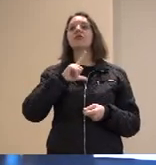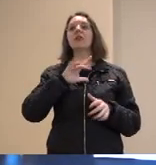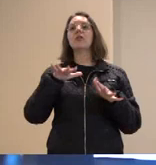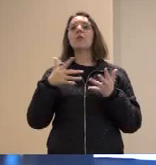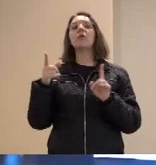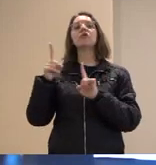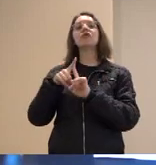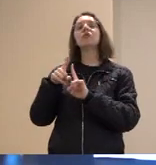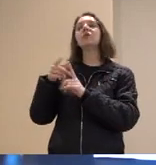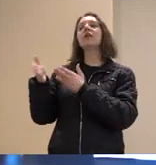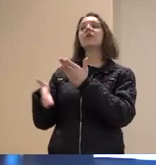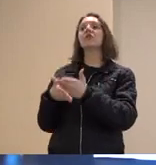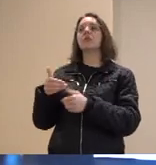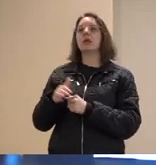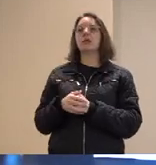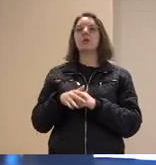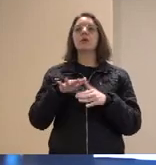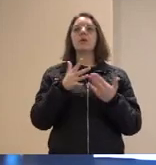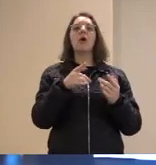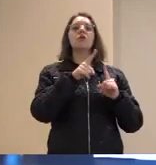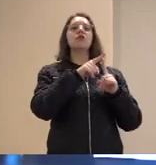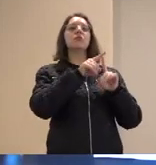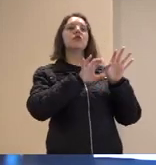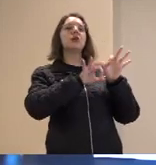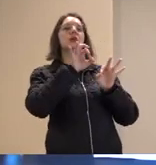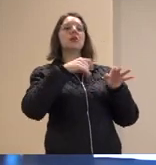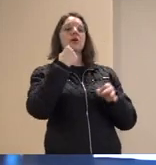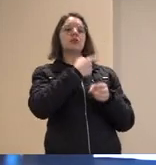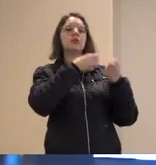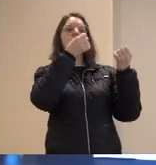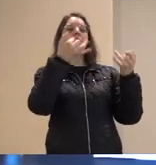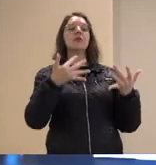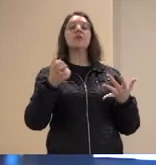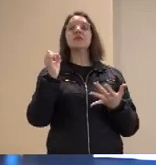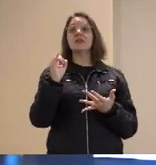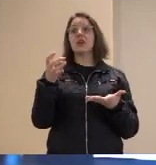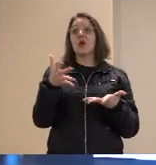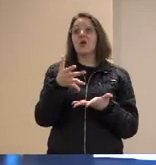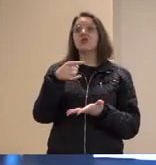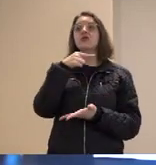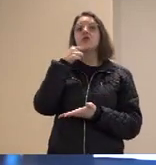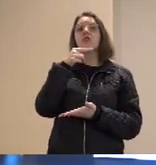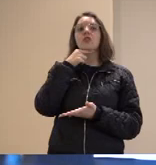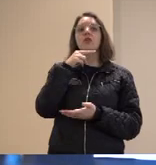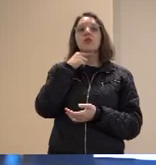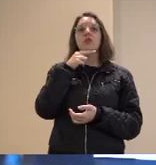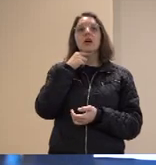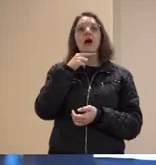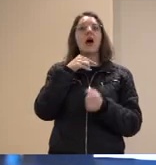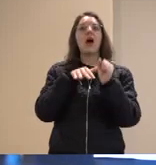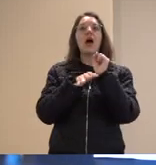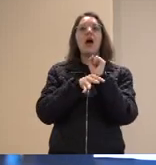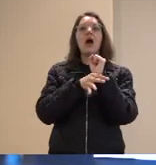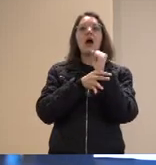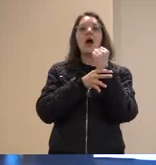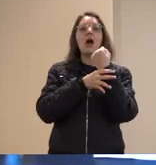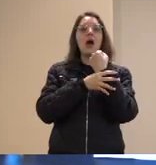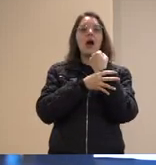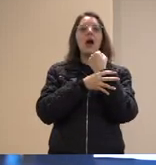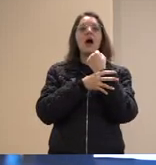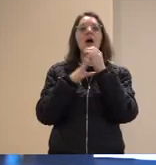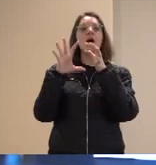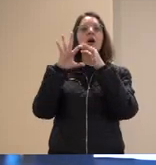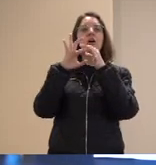falando, de que reordenamento a gente está falando, se a gente ainda não consegue garantir a integralidade